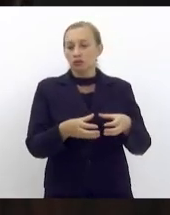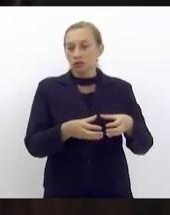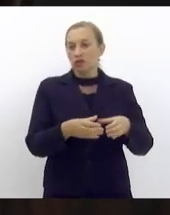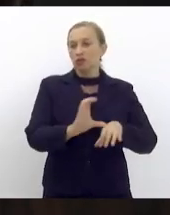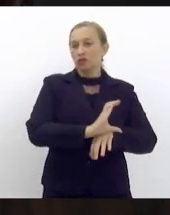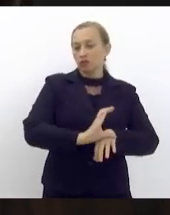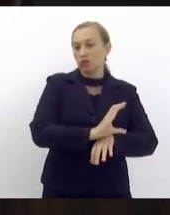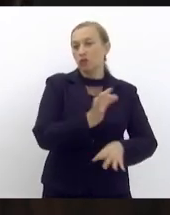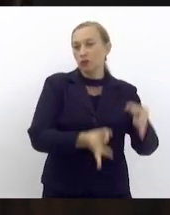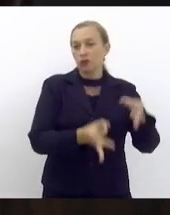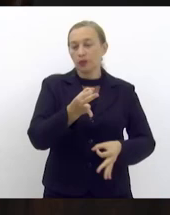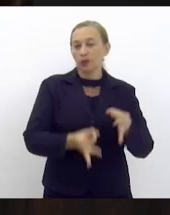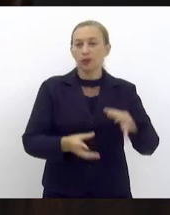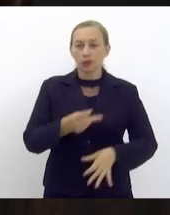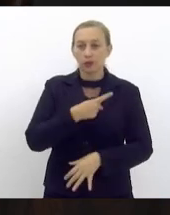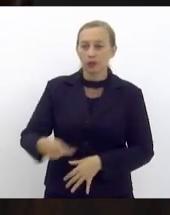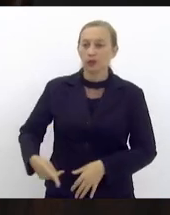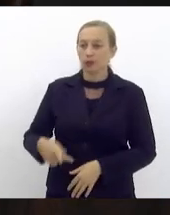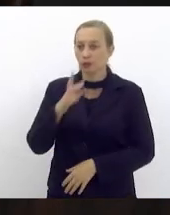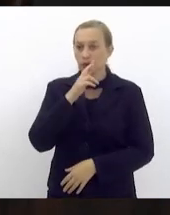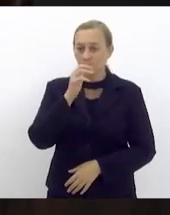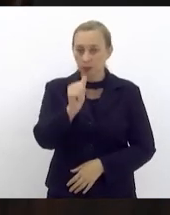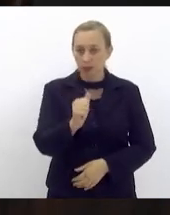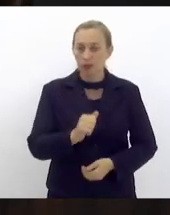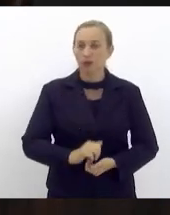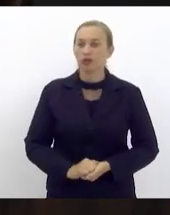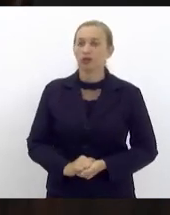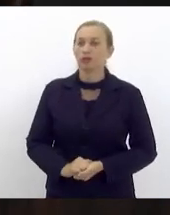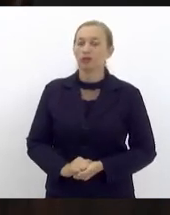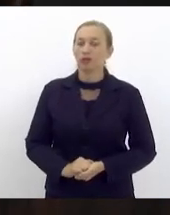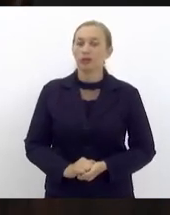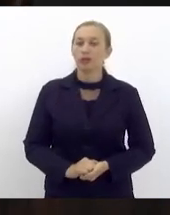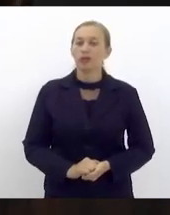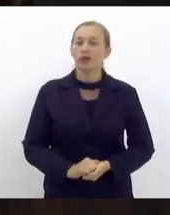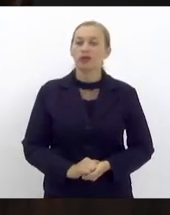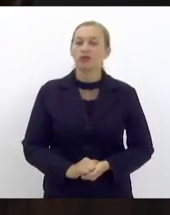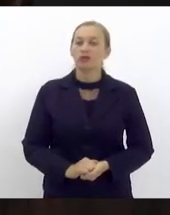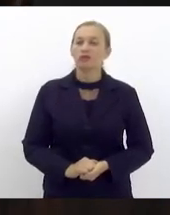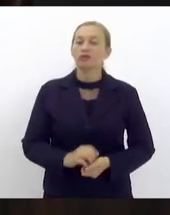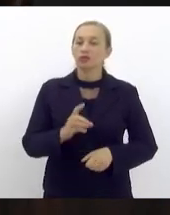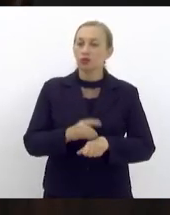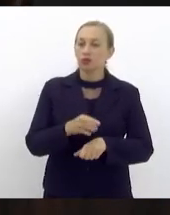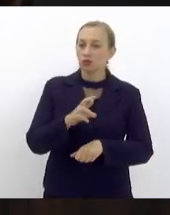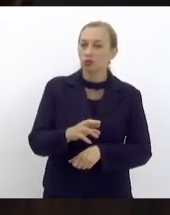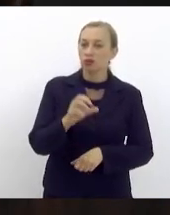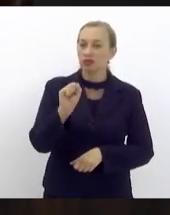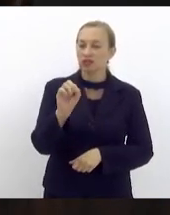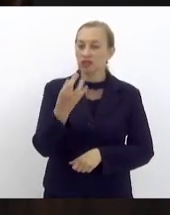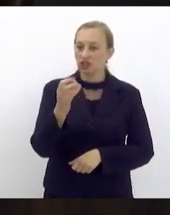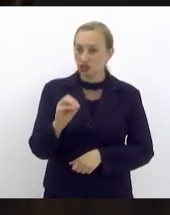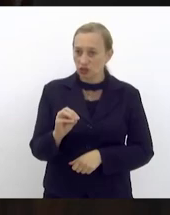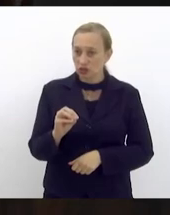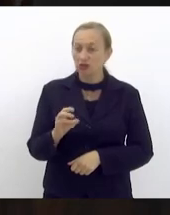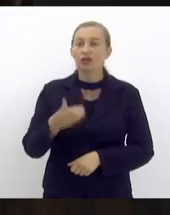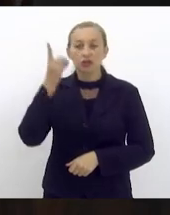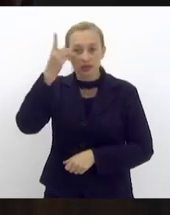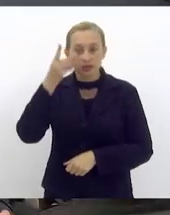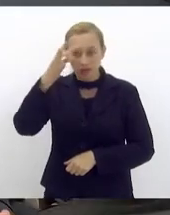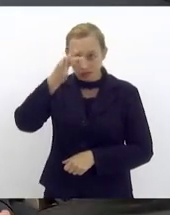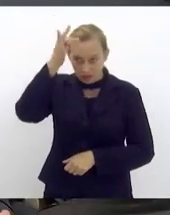Presidente Rodrigo Amorim é presidente Doutor Serginho Deputado Fred